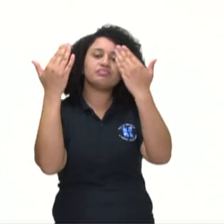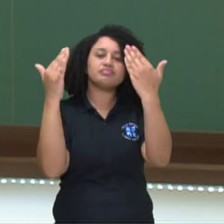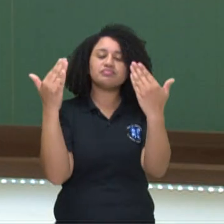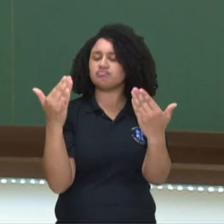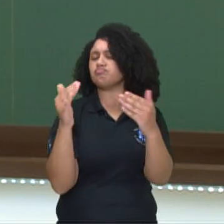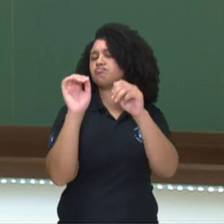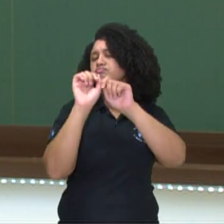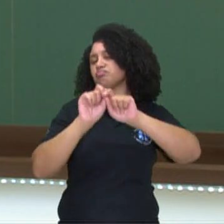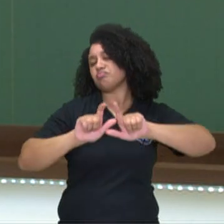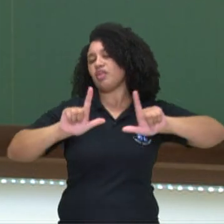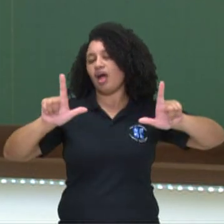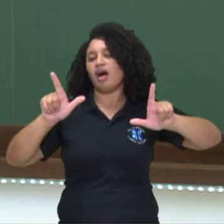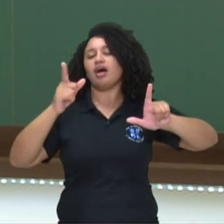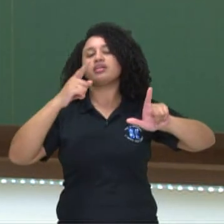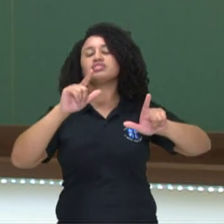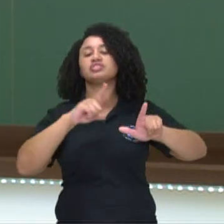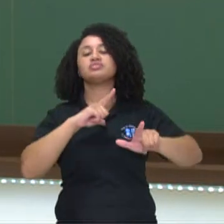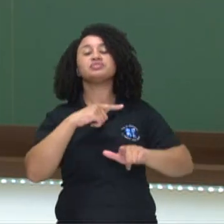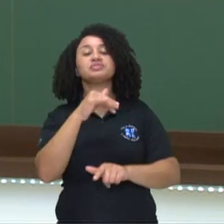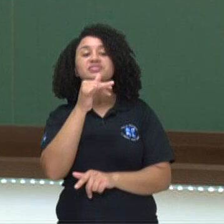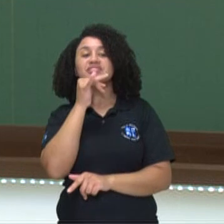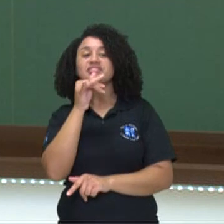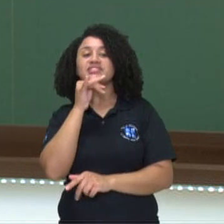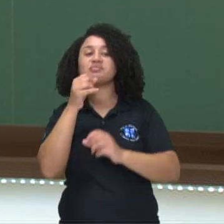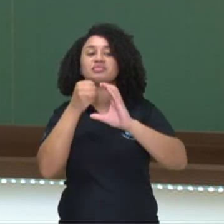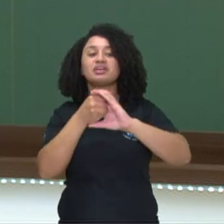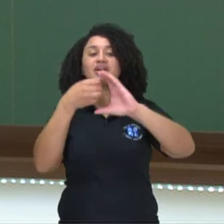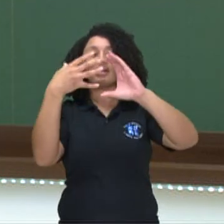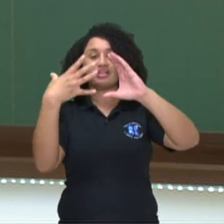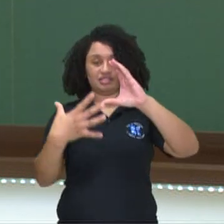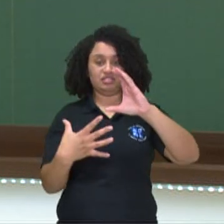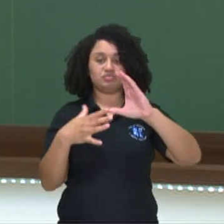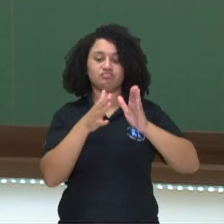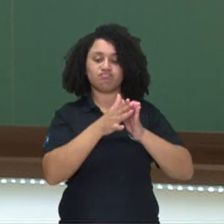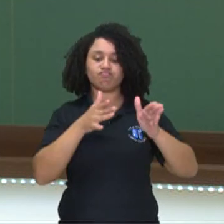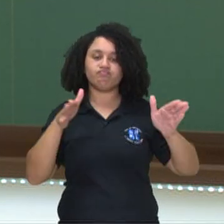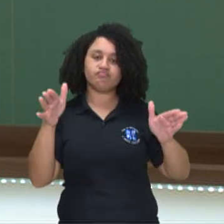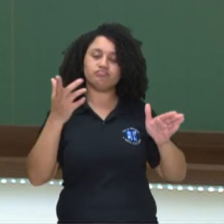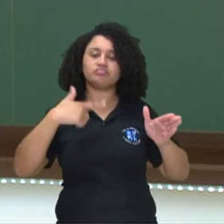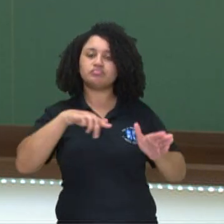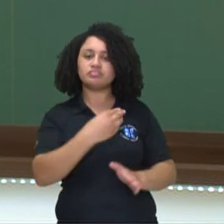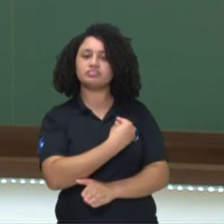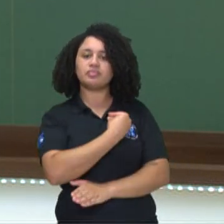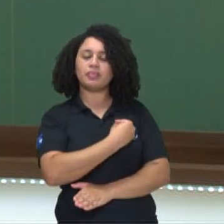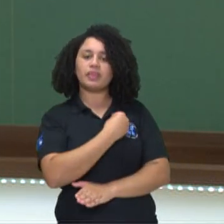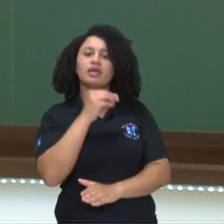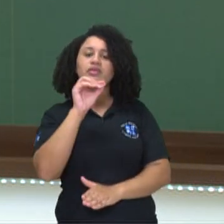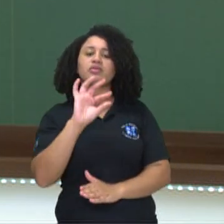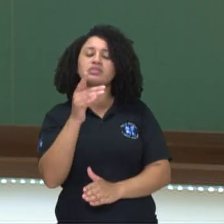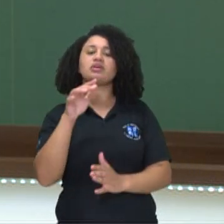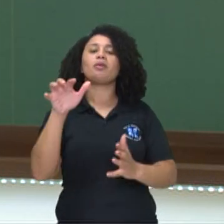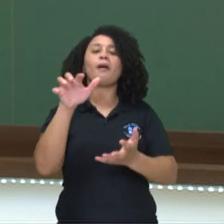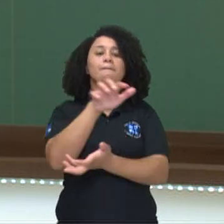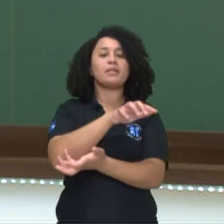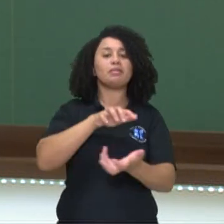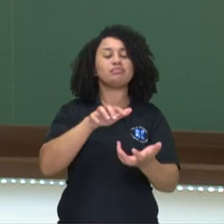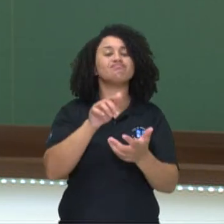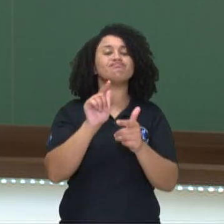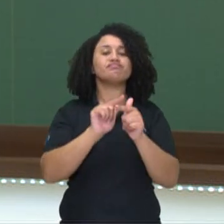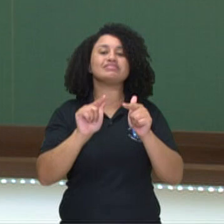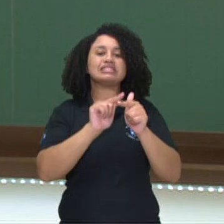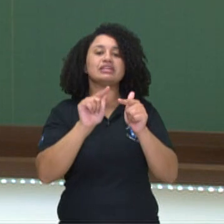bem clara, a gente puxou um exemplo bem característico de todo esse período em que nós vivemos, que foi a crise de 2008,